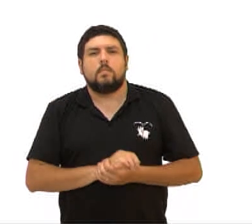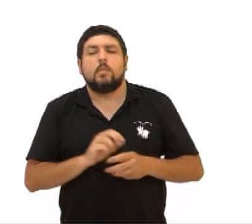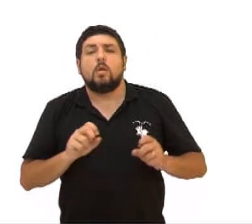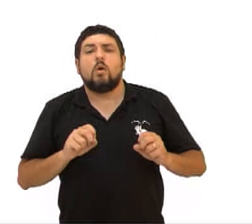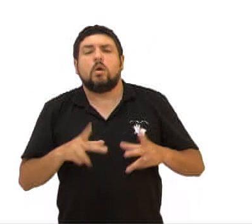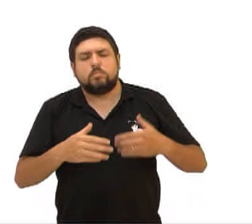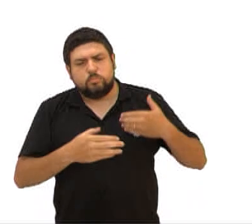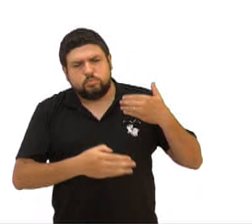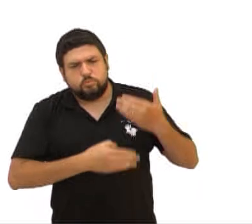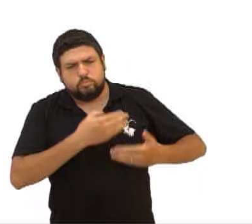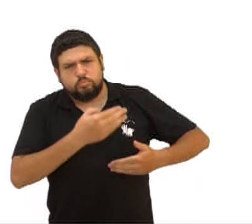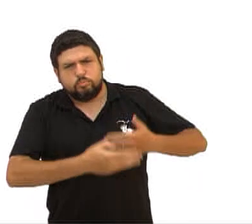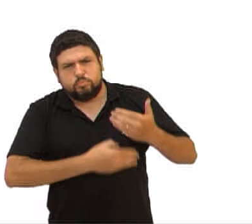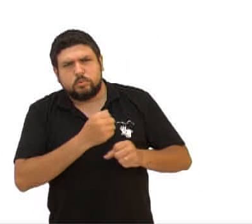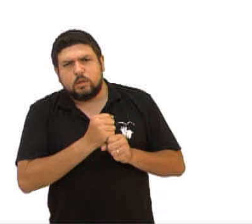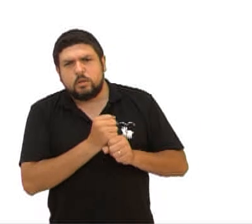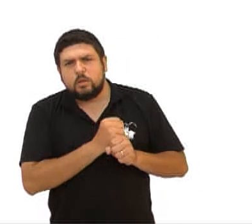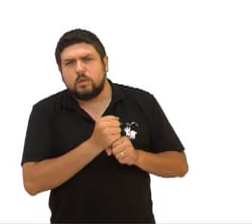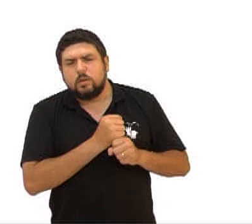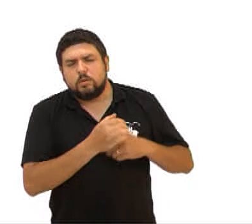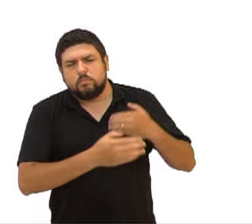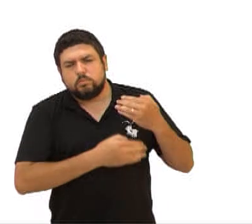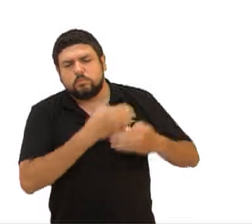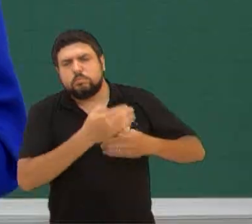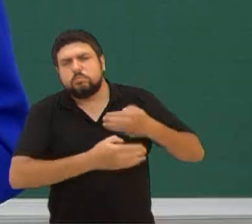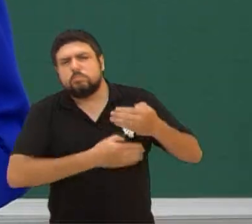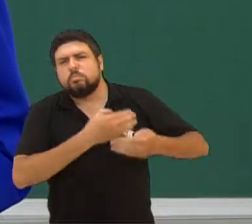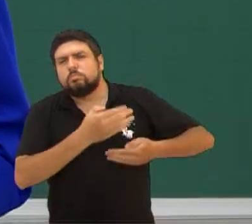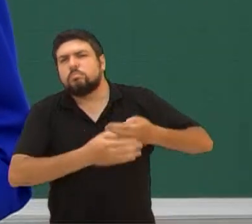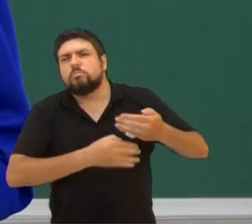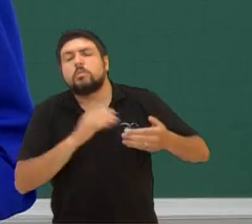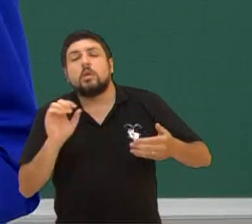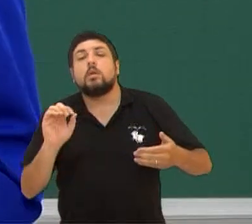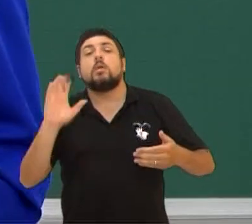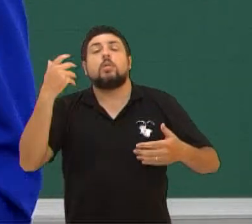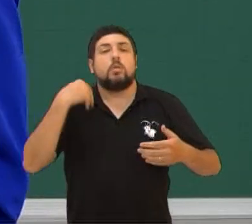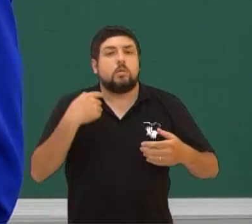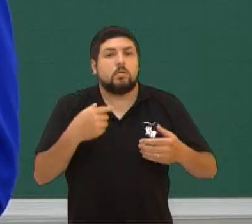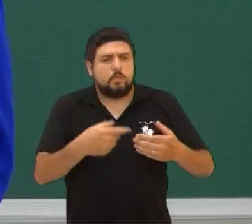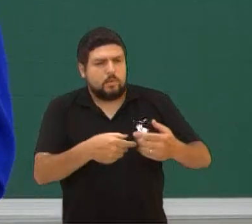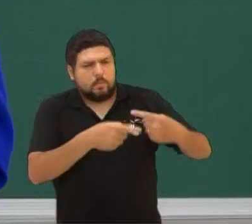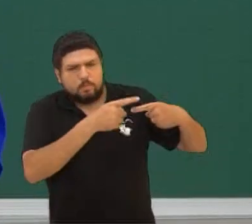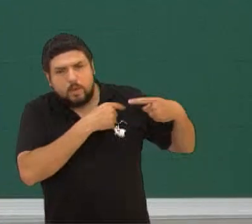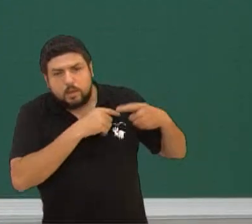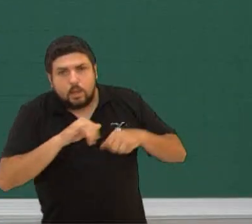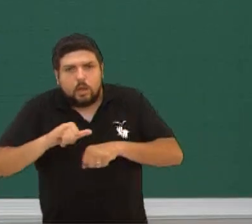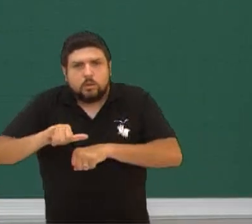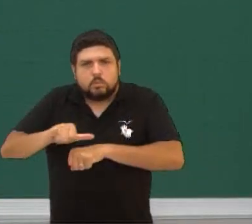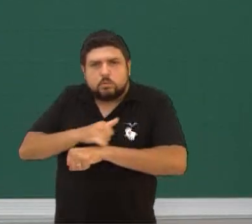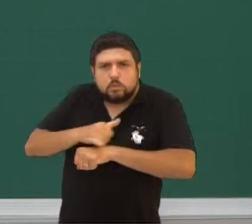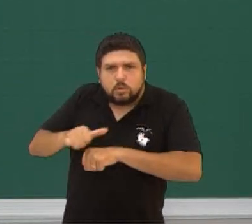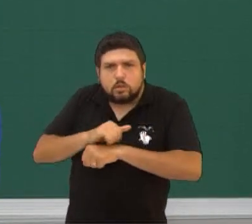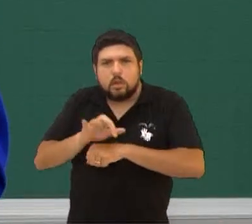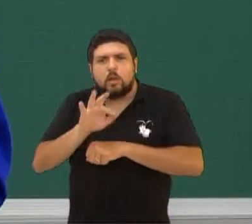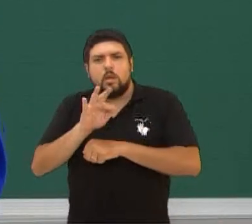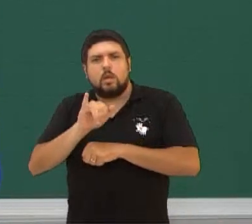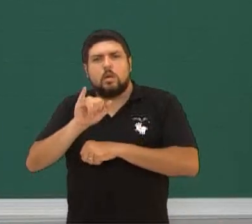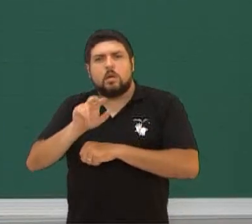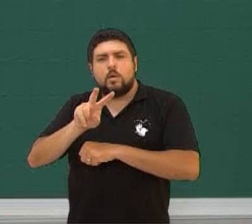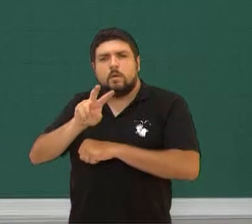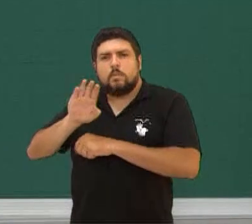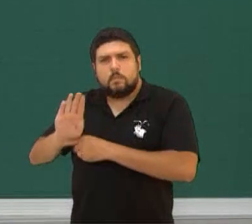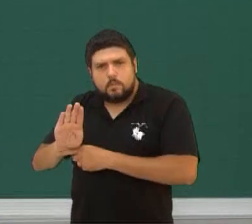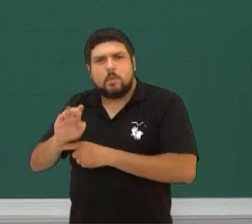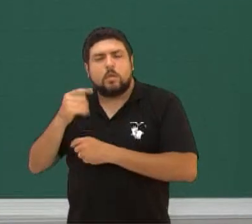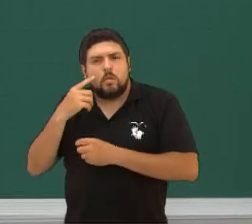né? Passado todo esse processo, passando, né, todas aquelas estratégias que a Federação Internacional de Voleibol teve de levar